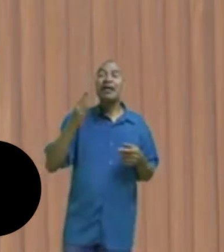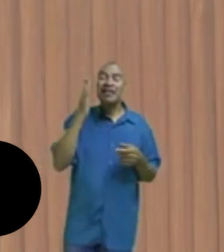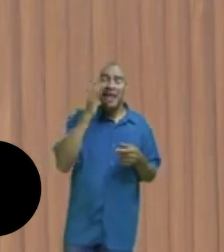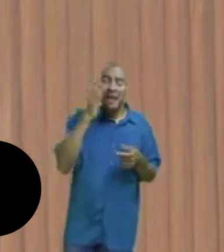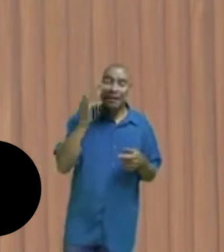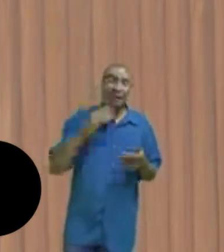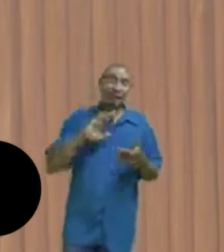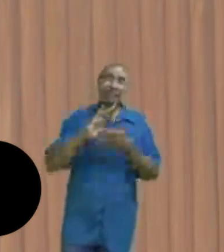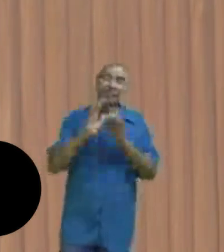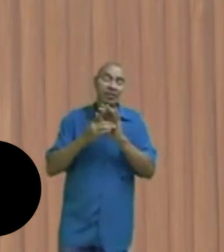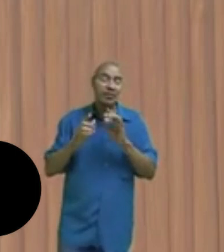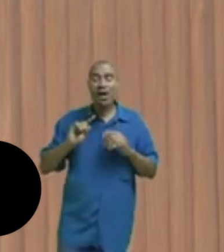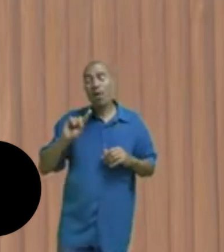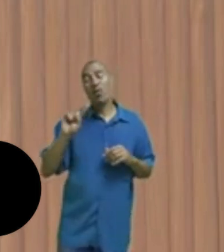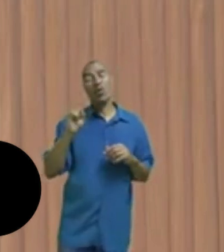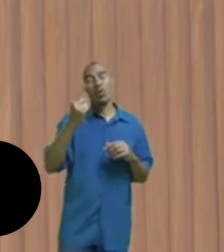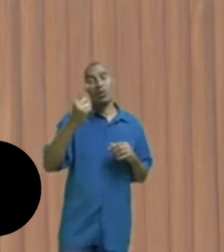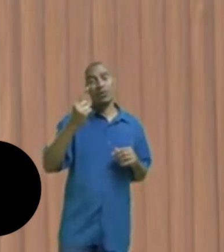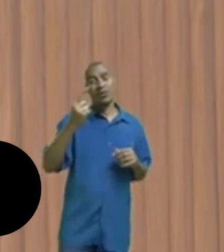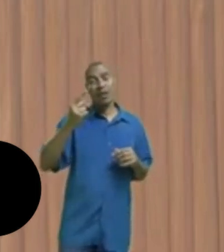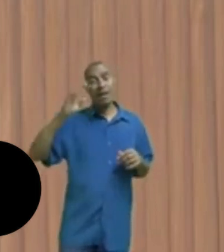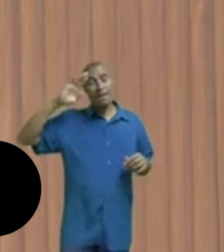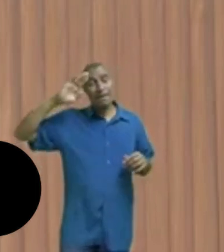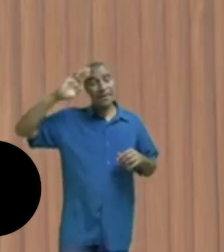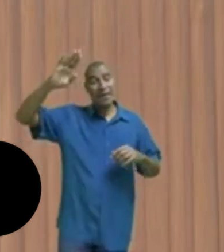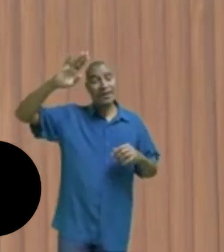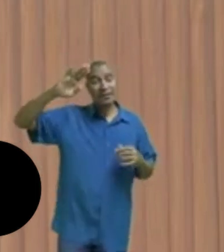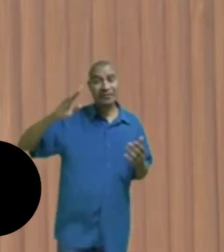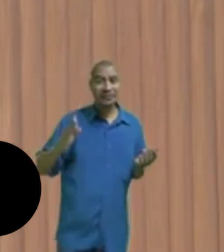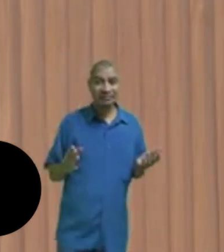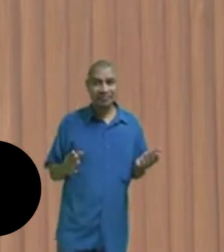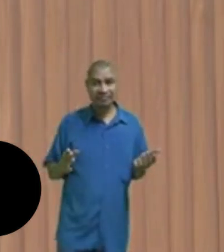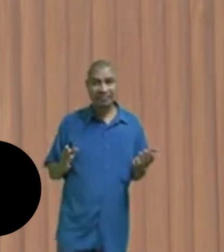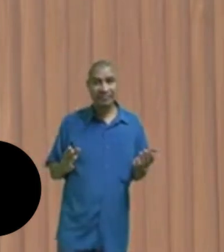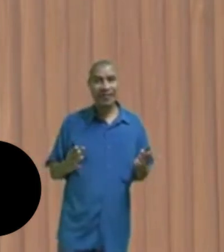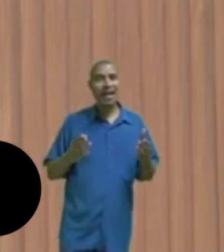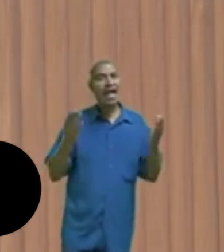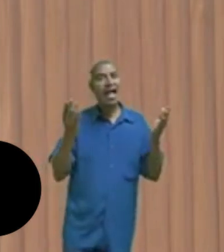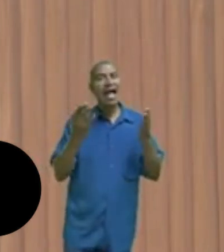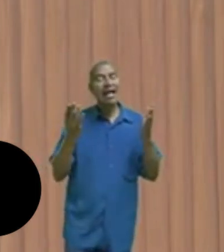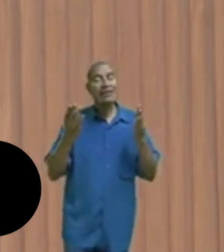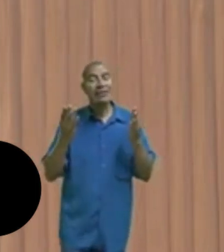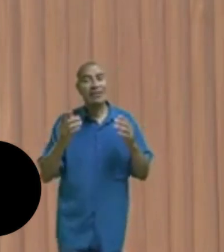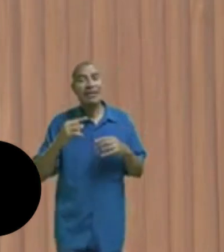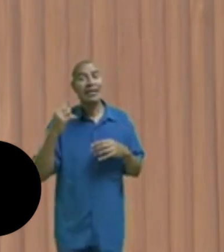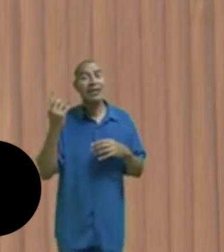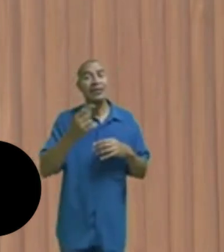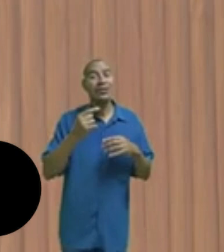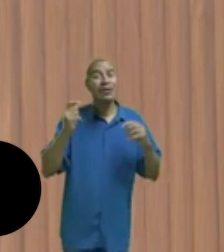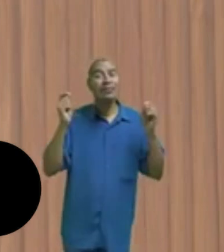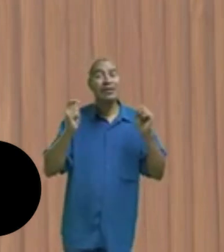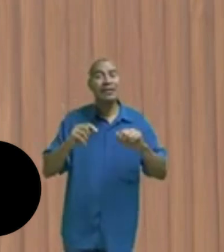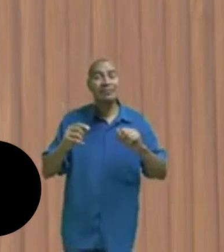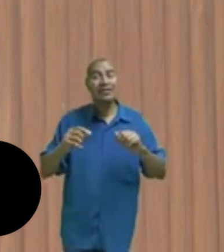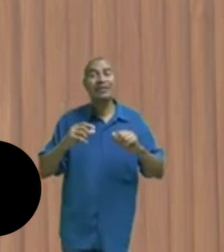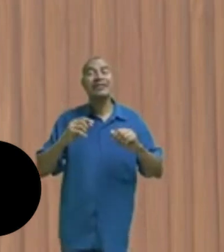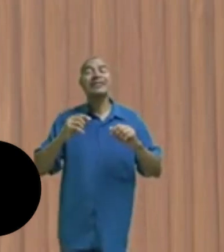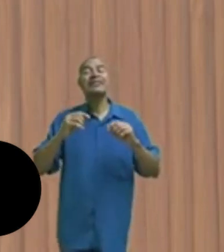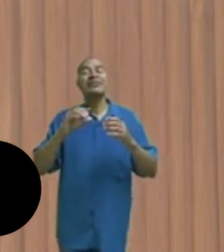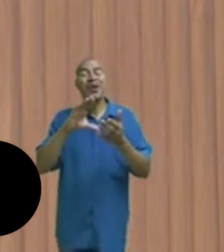Messias porque nós o ouvimos. E agora nós temos dentro de nós este mesmo